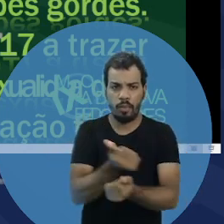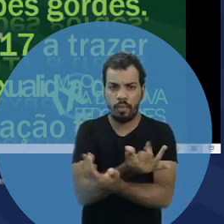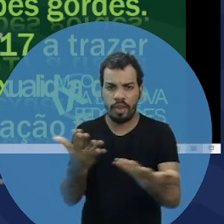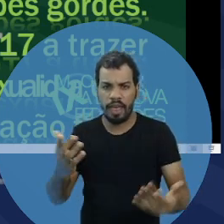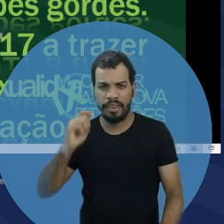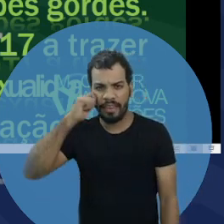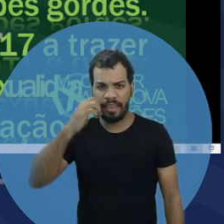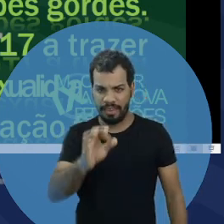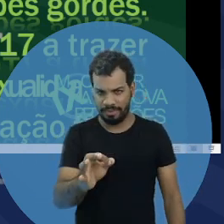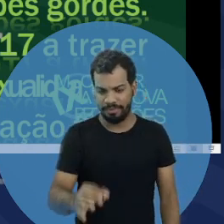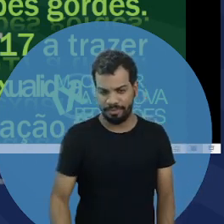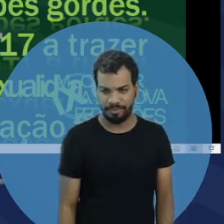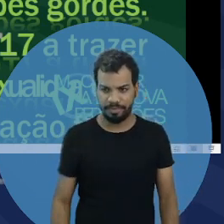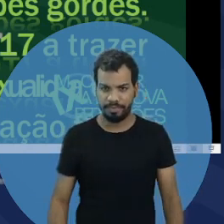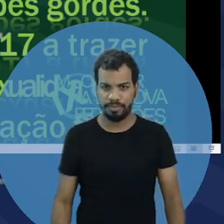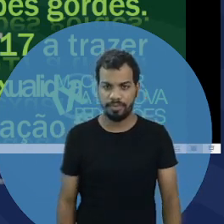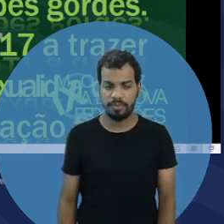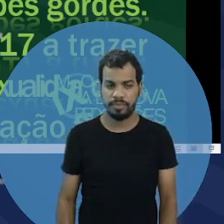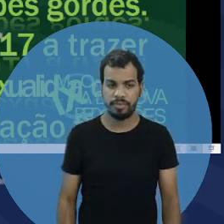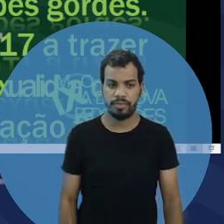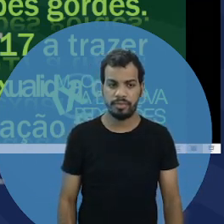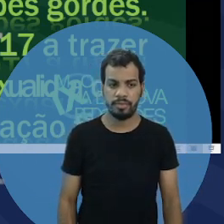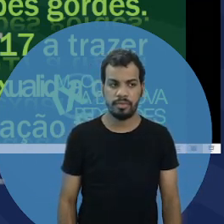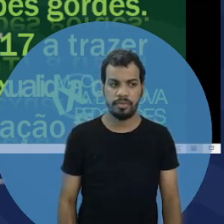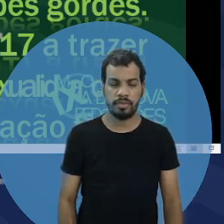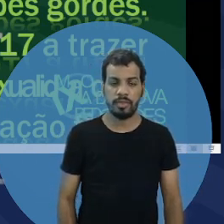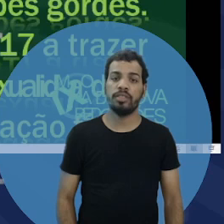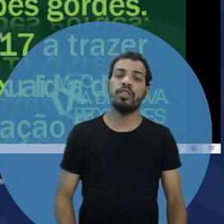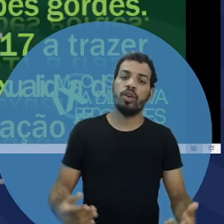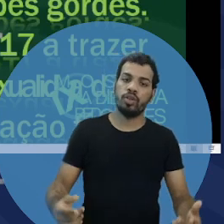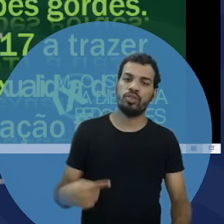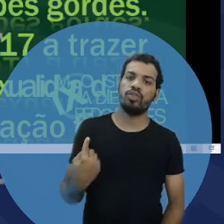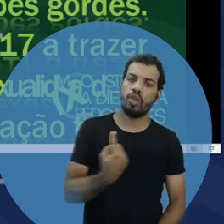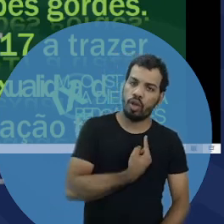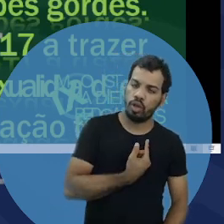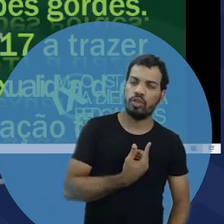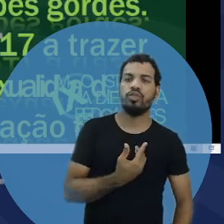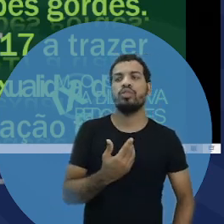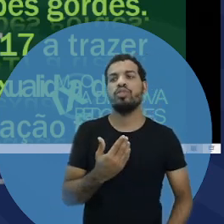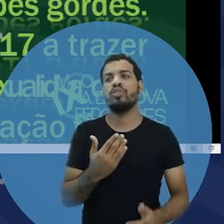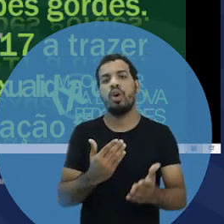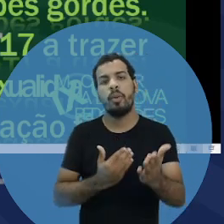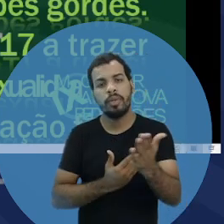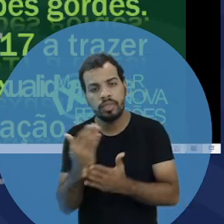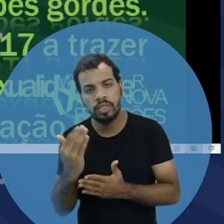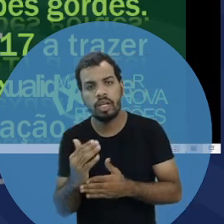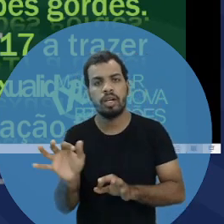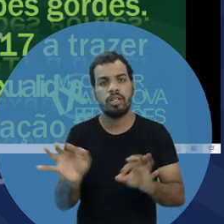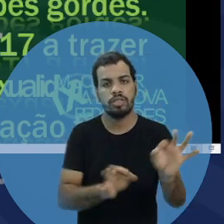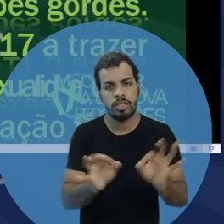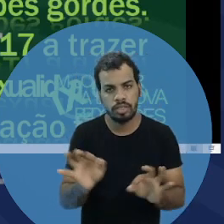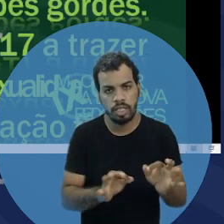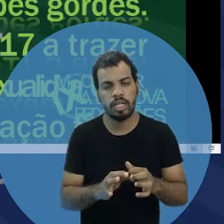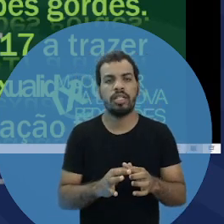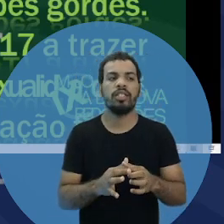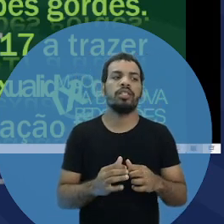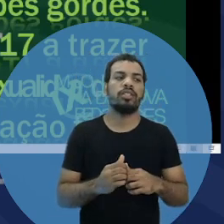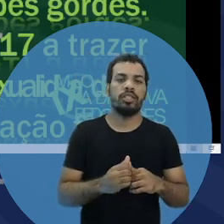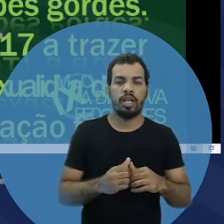certo? E nós começamos, né, a organizar, tá certo, esse